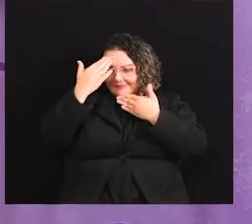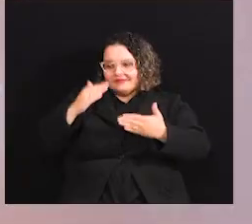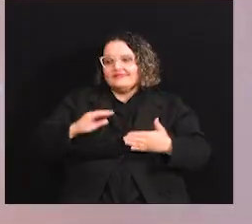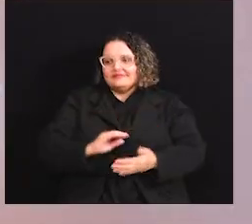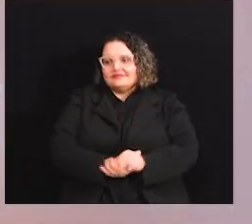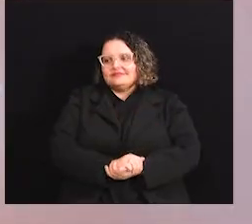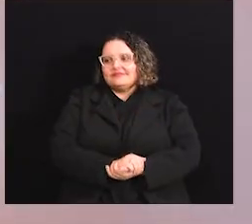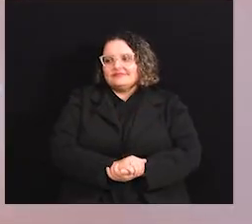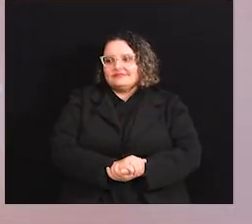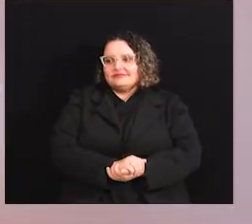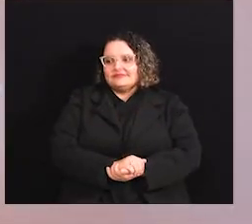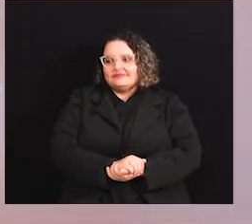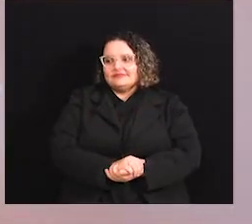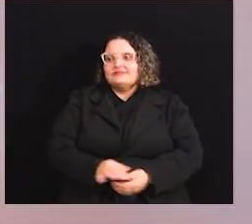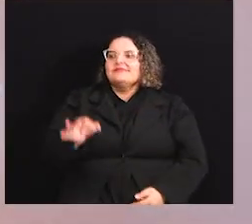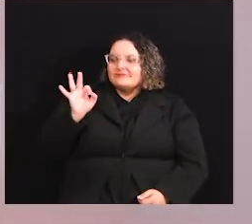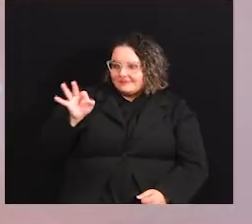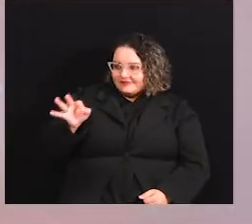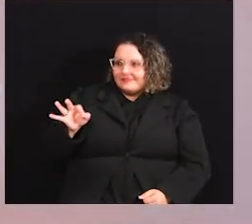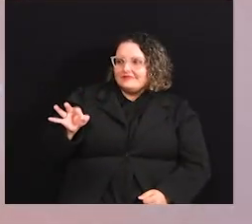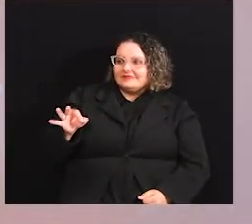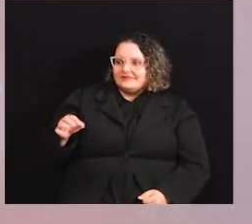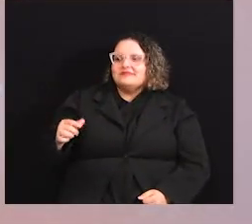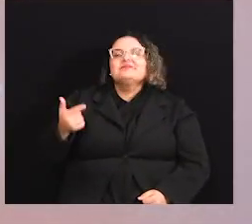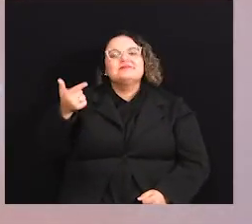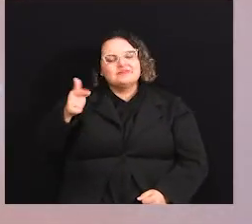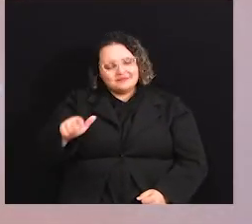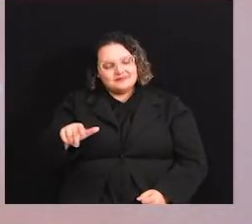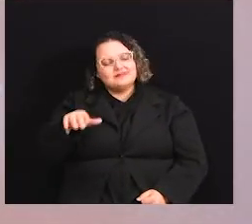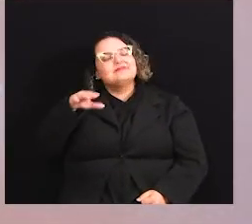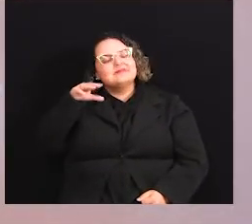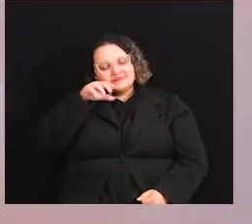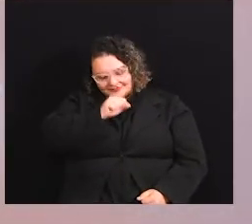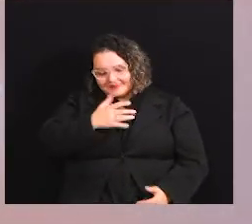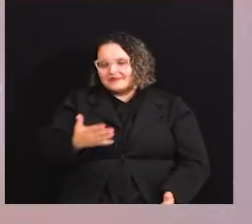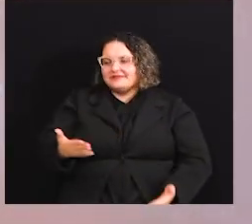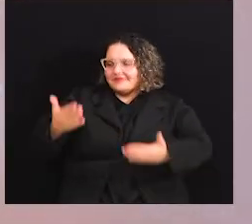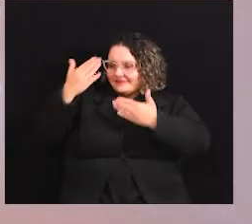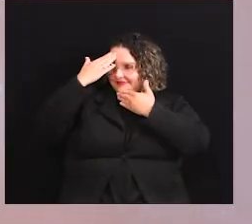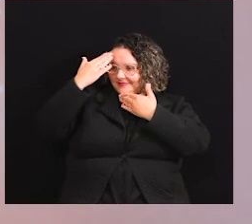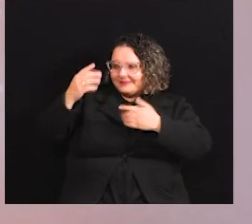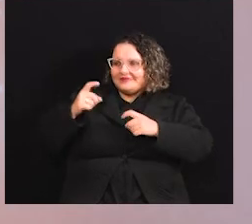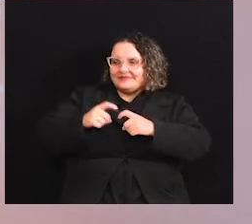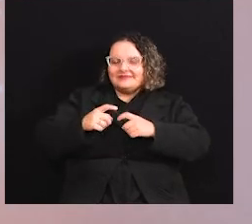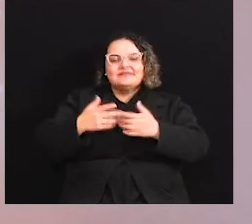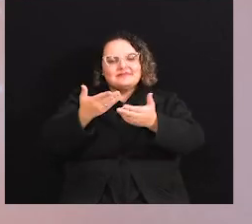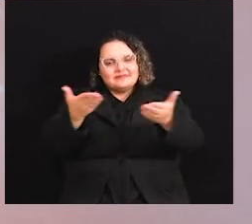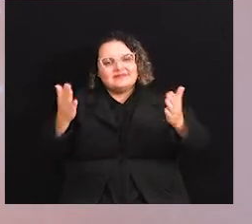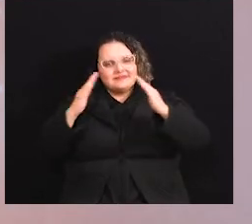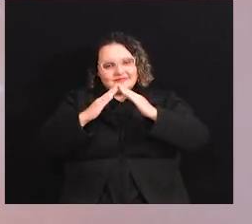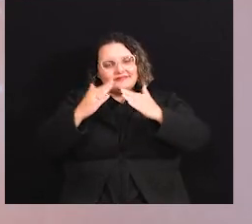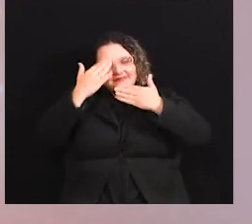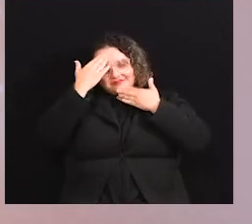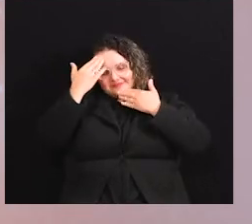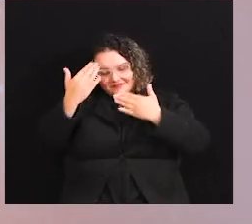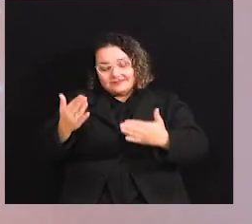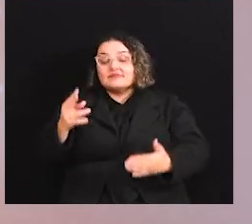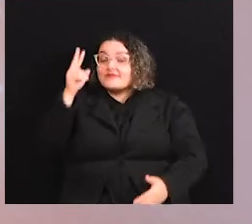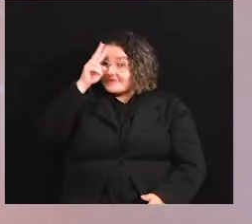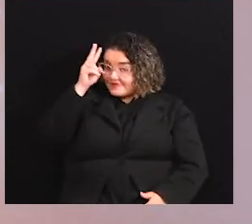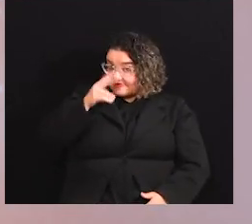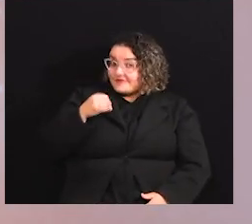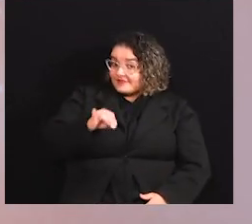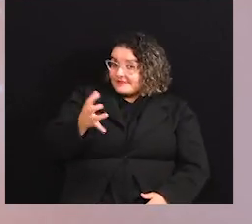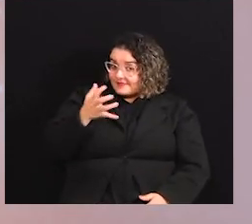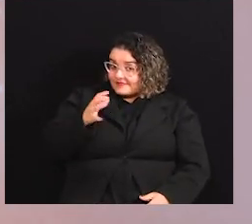obrigado. Pode ter certeza que vai ser acionado novamente em breve, viu, doutor? Muito obrigada. A você de casa também, muito obrigada. E lembrando